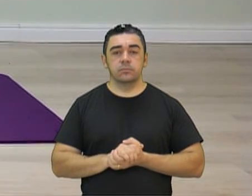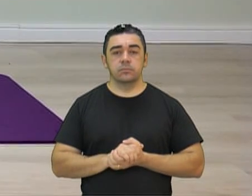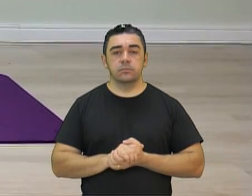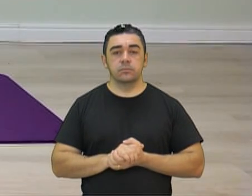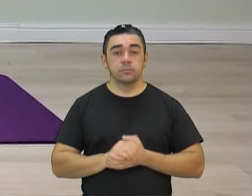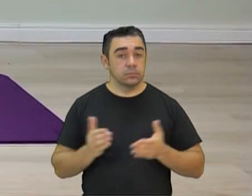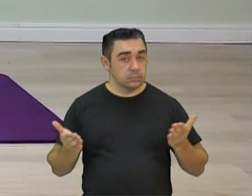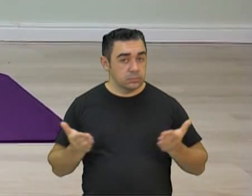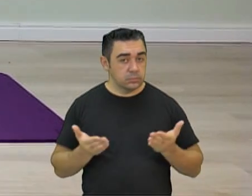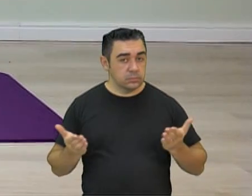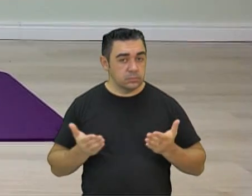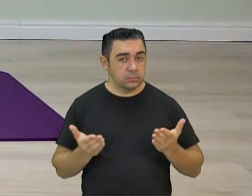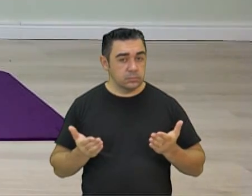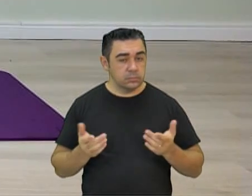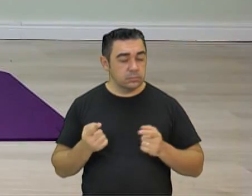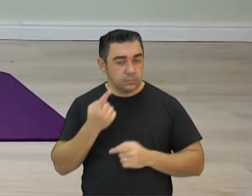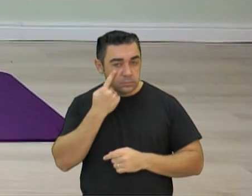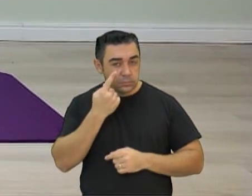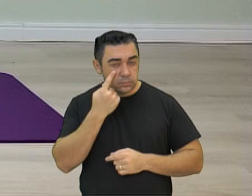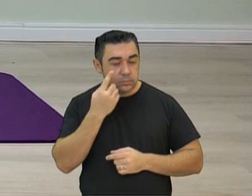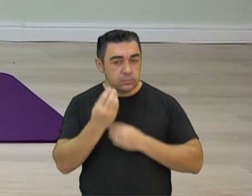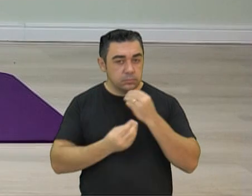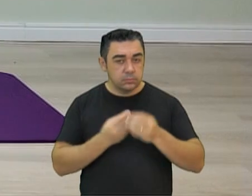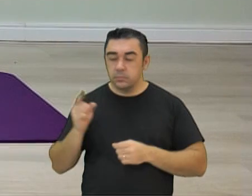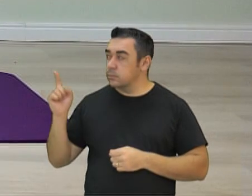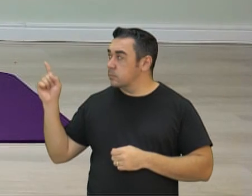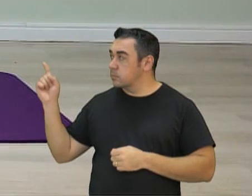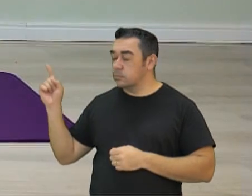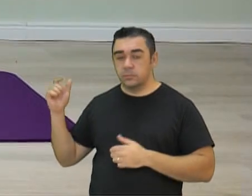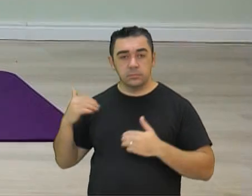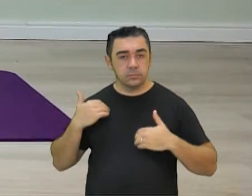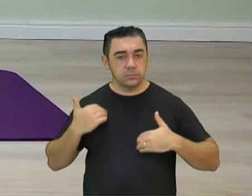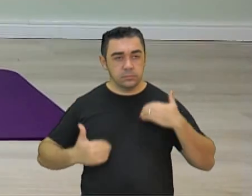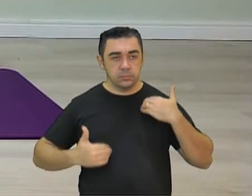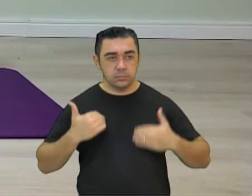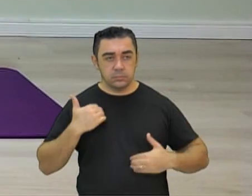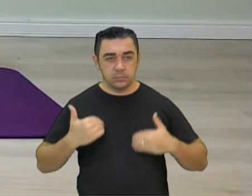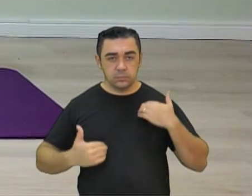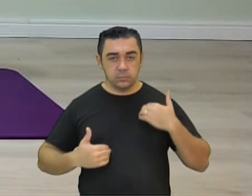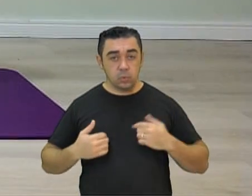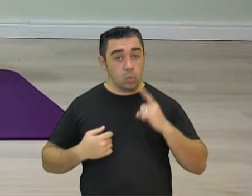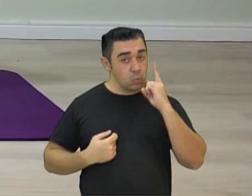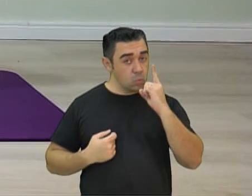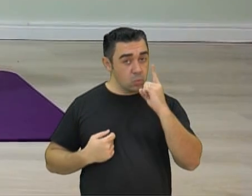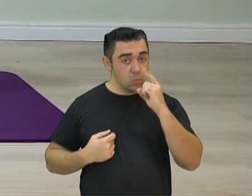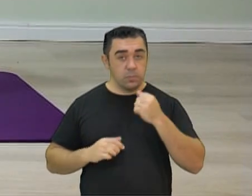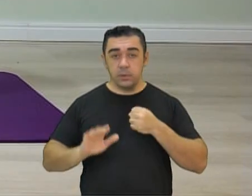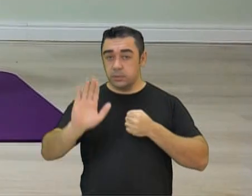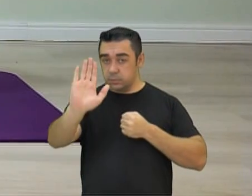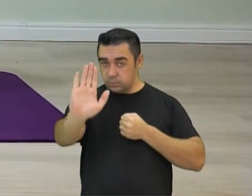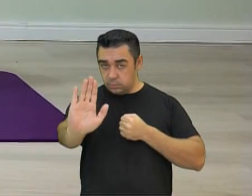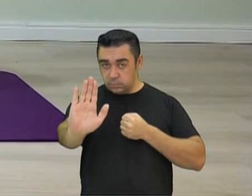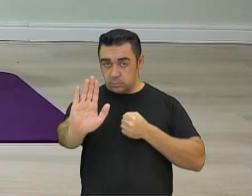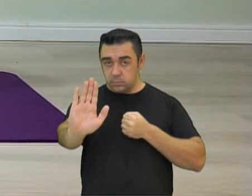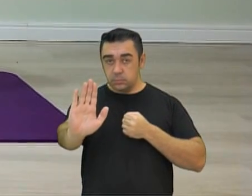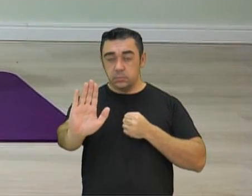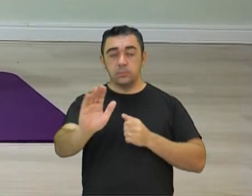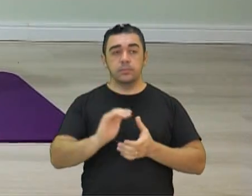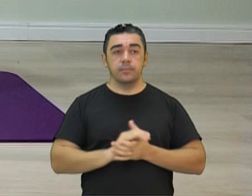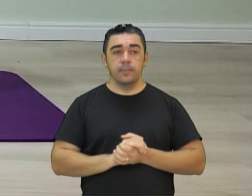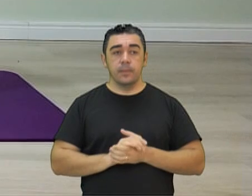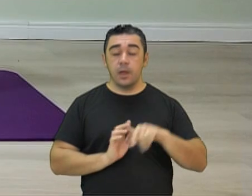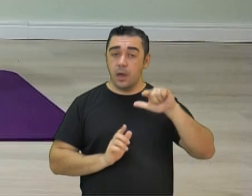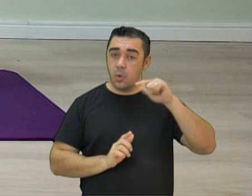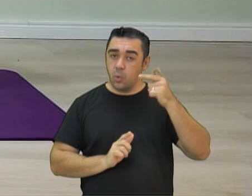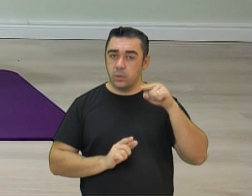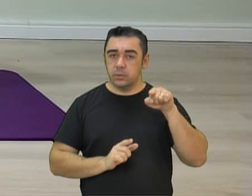Agora, vamos trabalhar um pouquinho a coordenação motora. Uma perna vai ficar estendida e só a